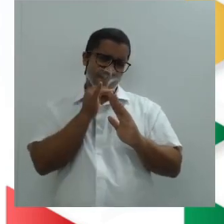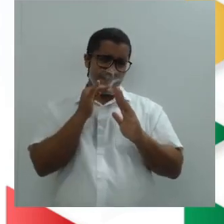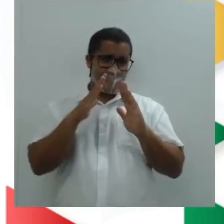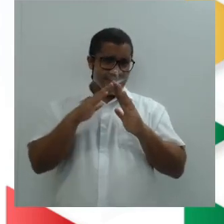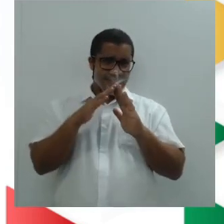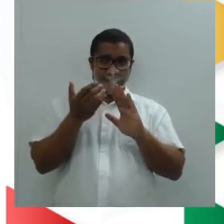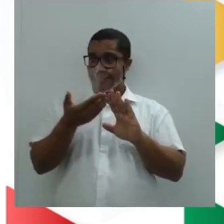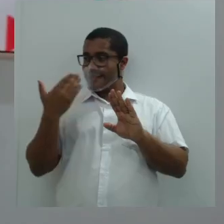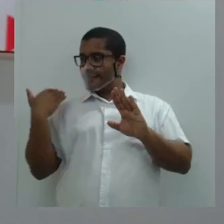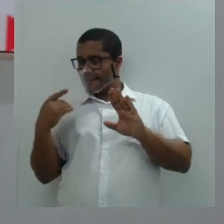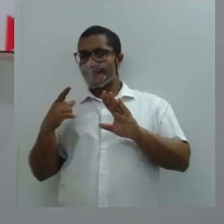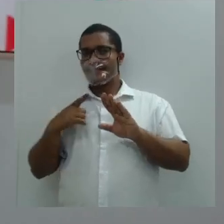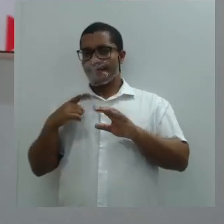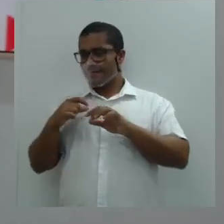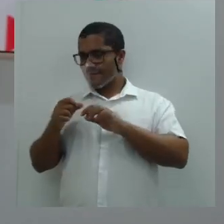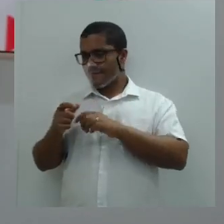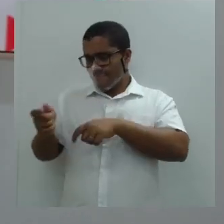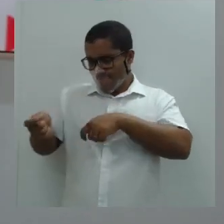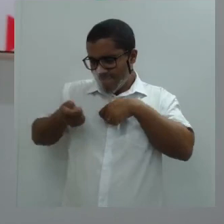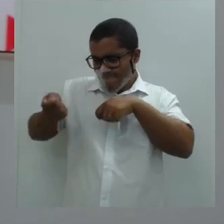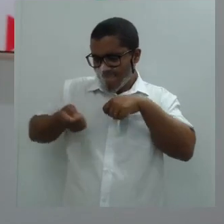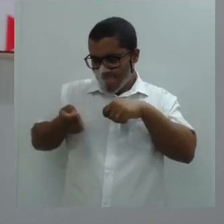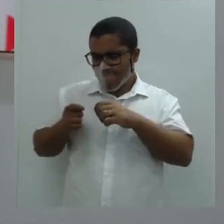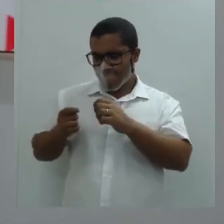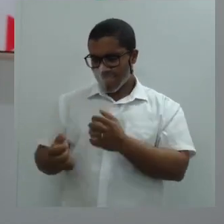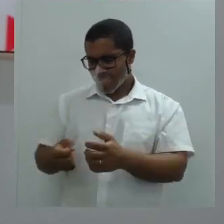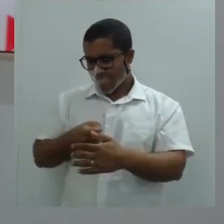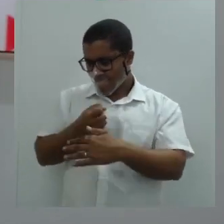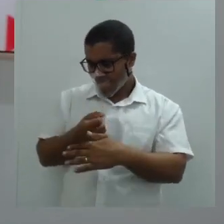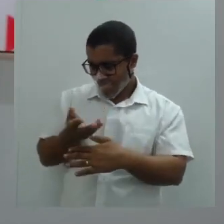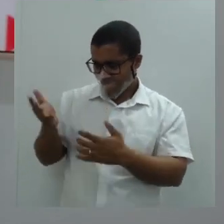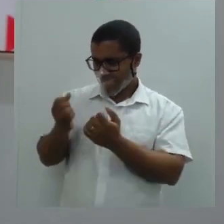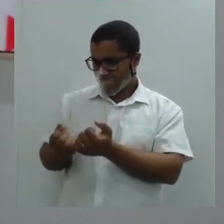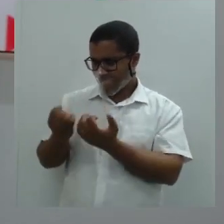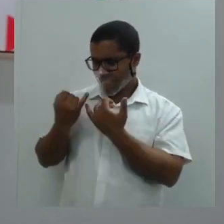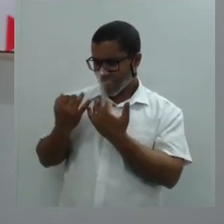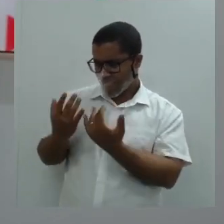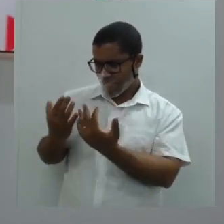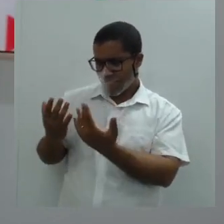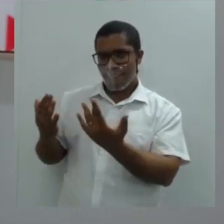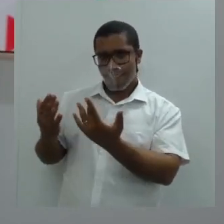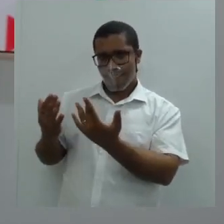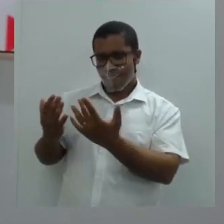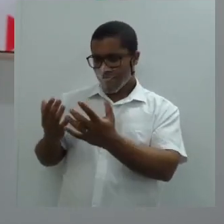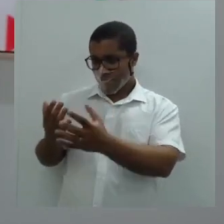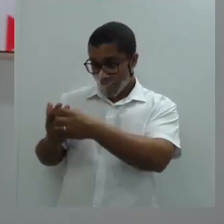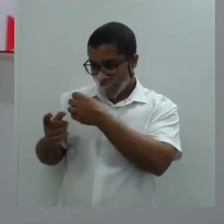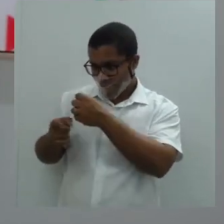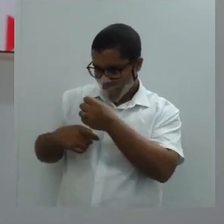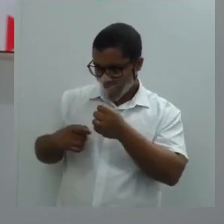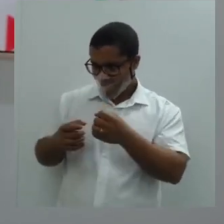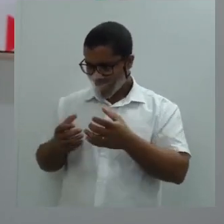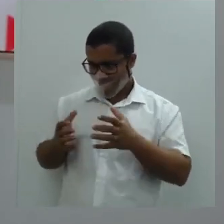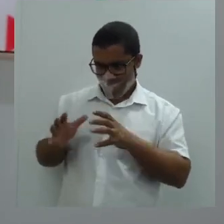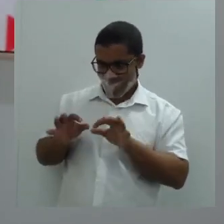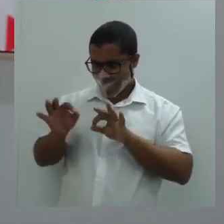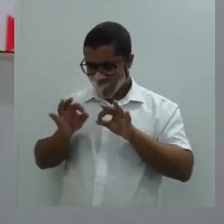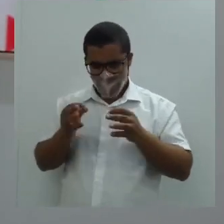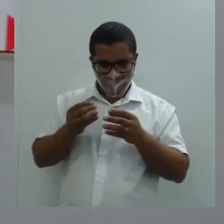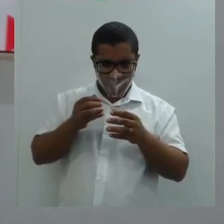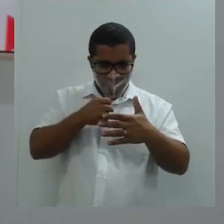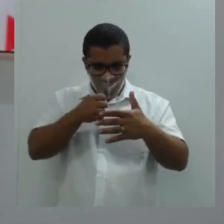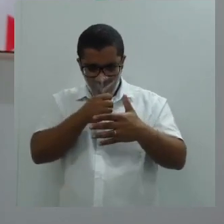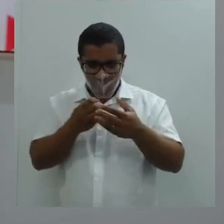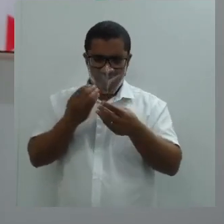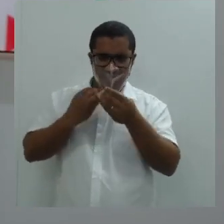residência, né? Vou plantar e vou me alimentar daquele produto,